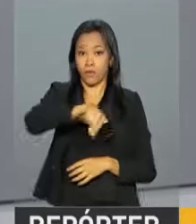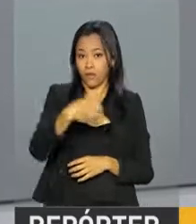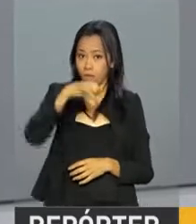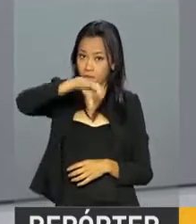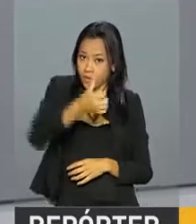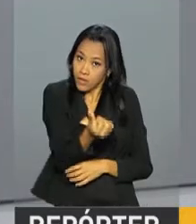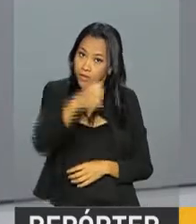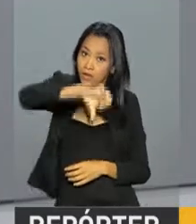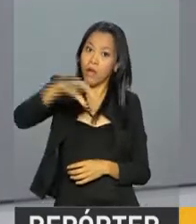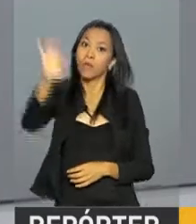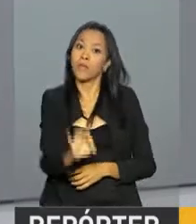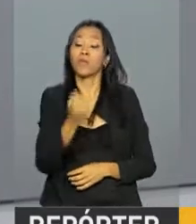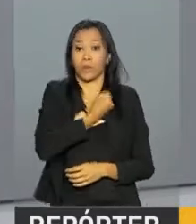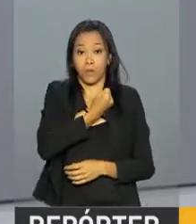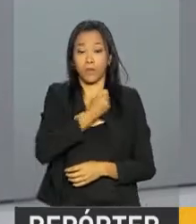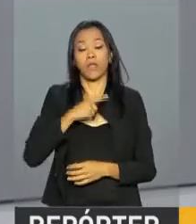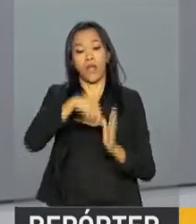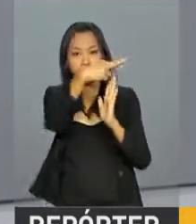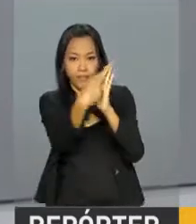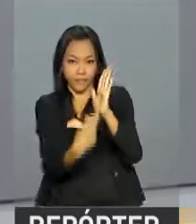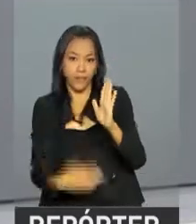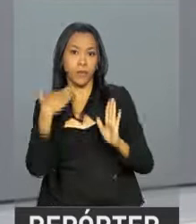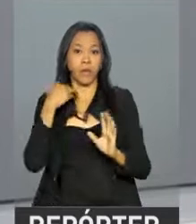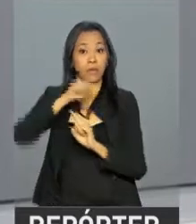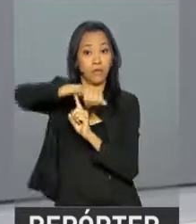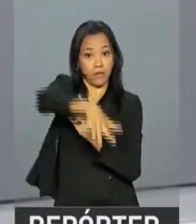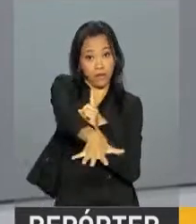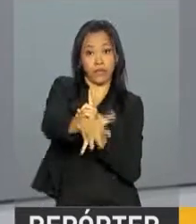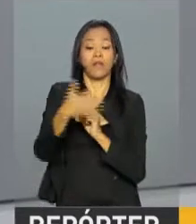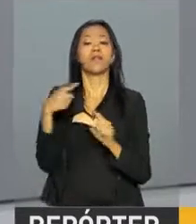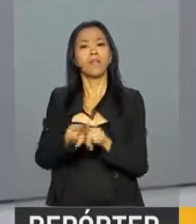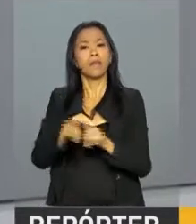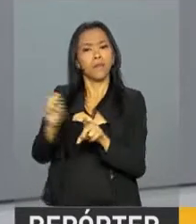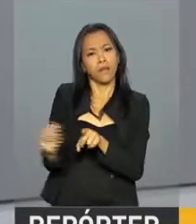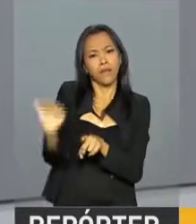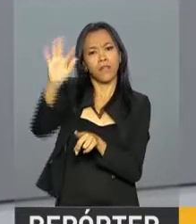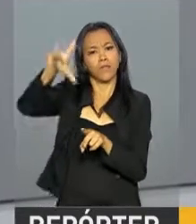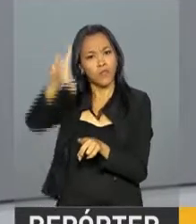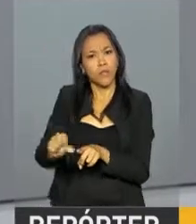2,69%. Os números estão no boletim Focus do Banco Central. A estimativa de inflação caiu em